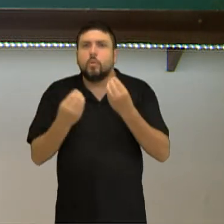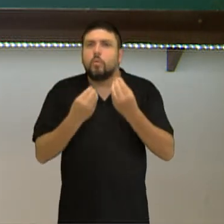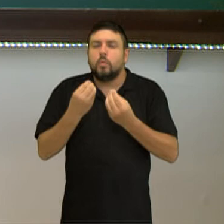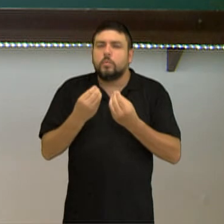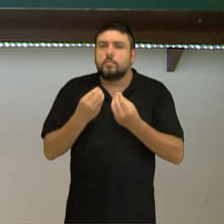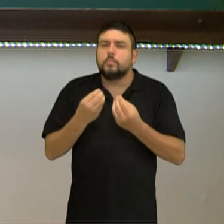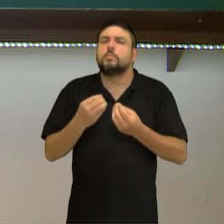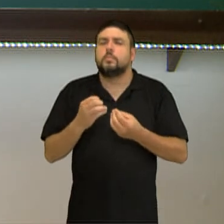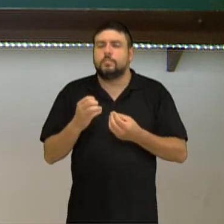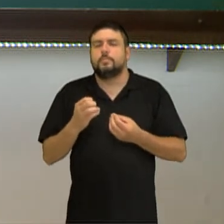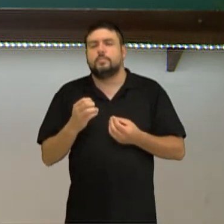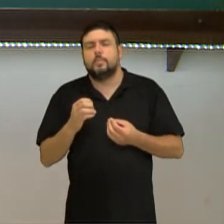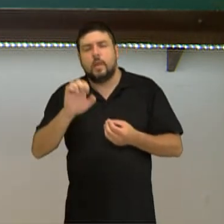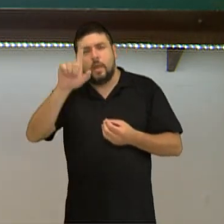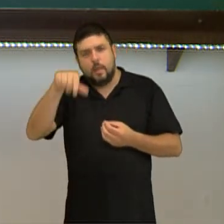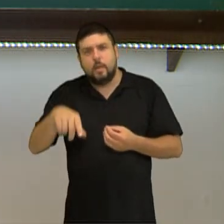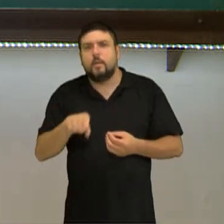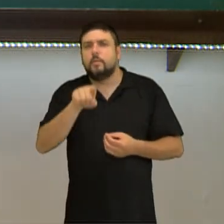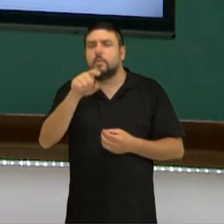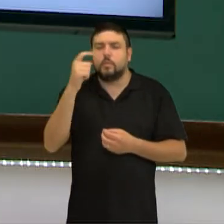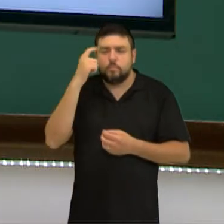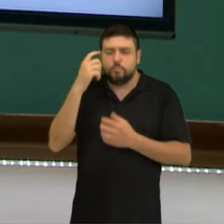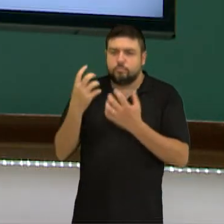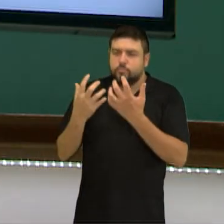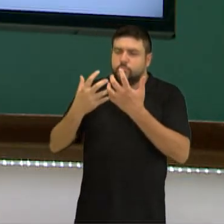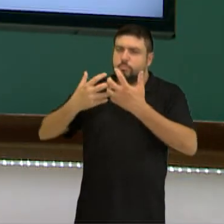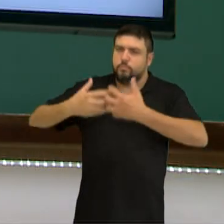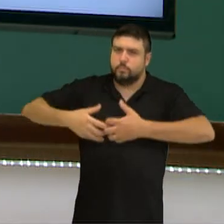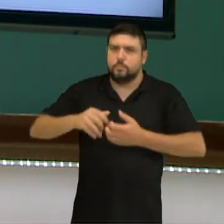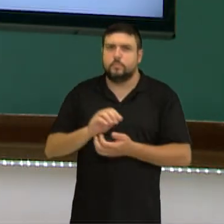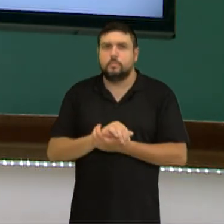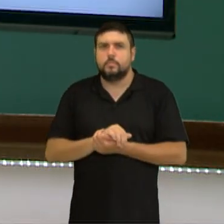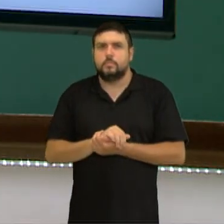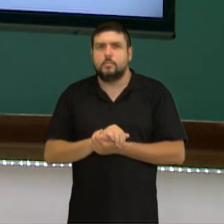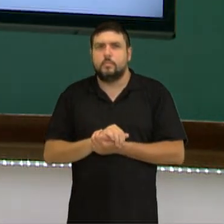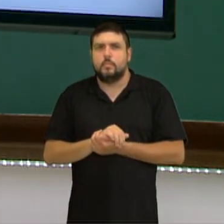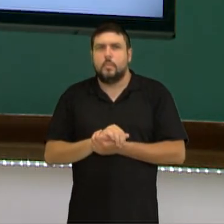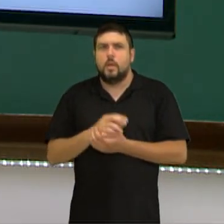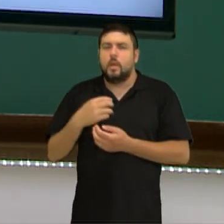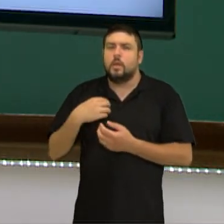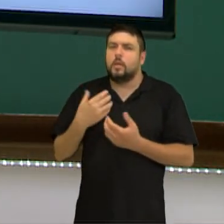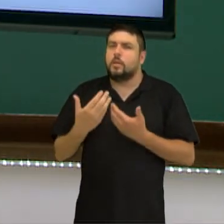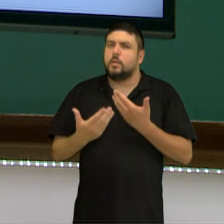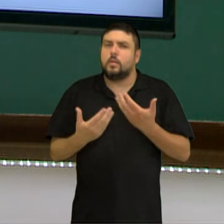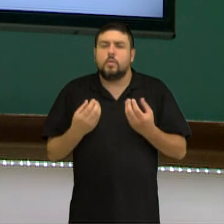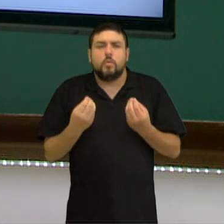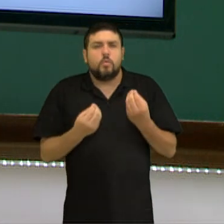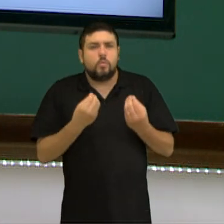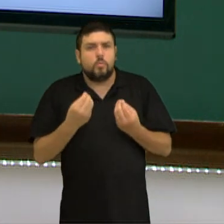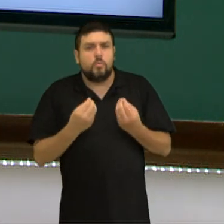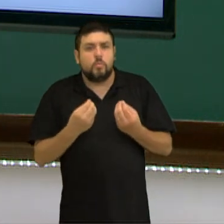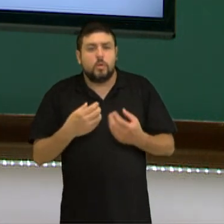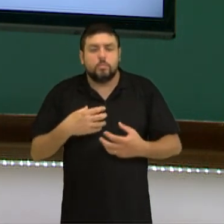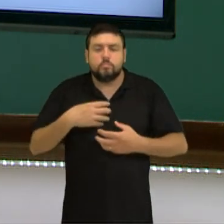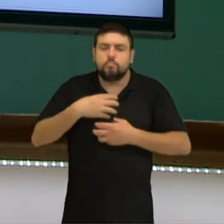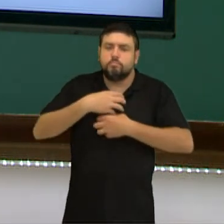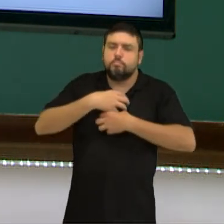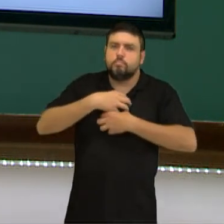mais pessoal, reflexiva sua. A ideia é que essas reflexões sobre as suas ações são exatamente o campo da